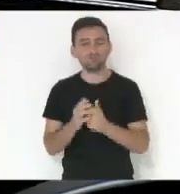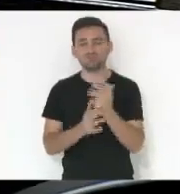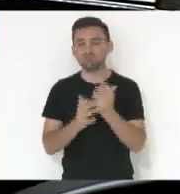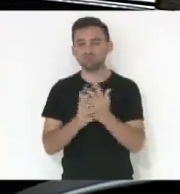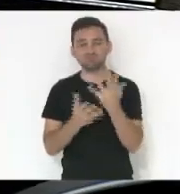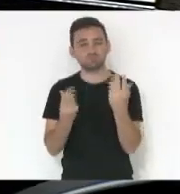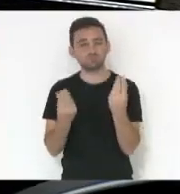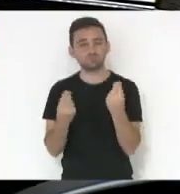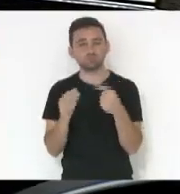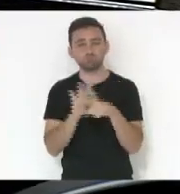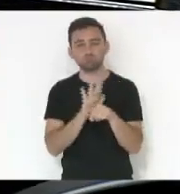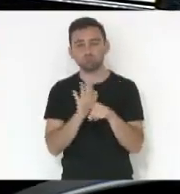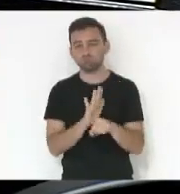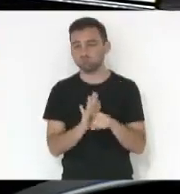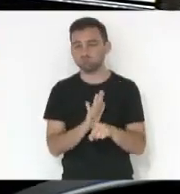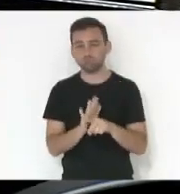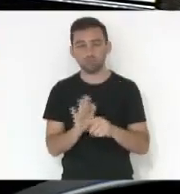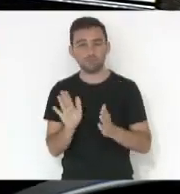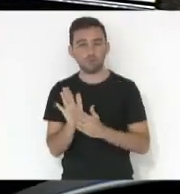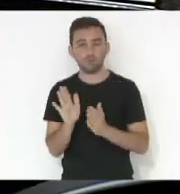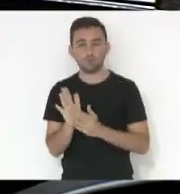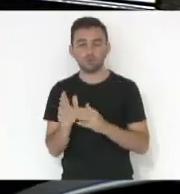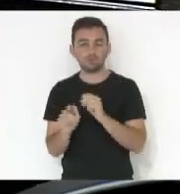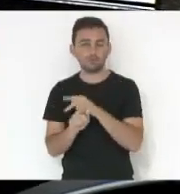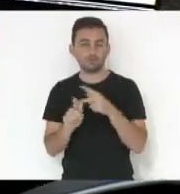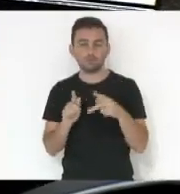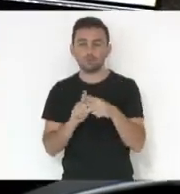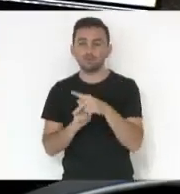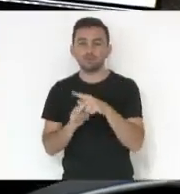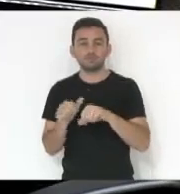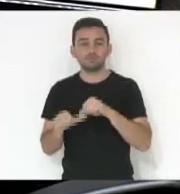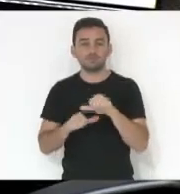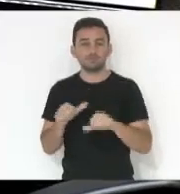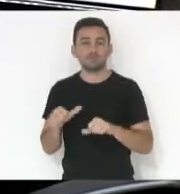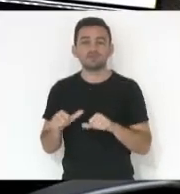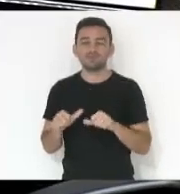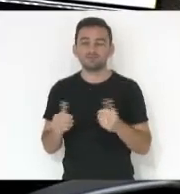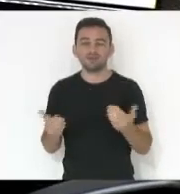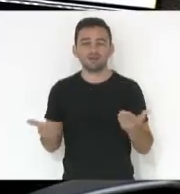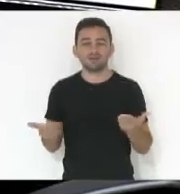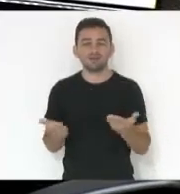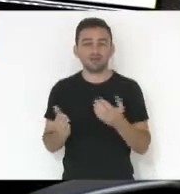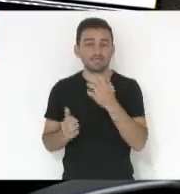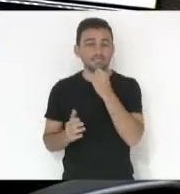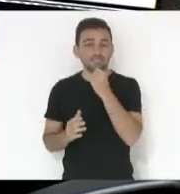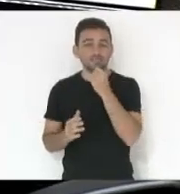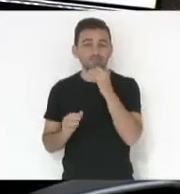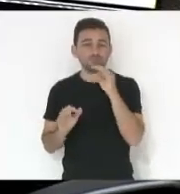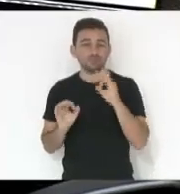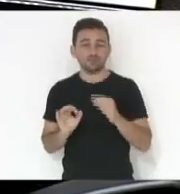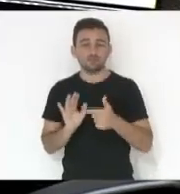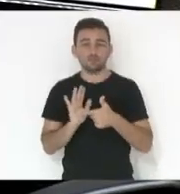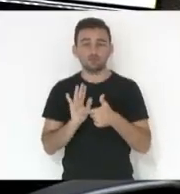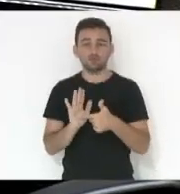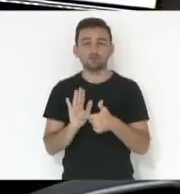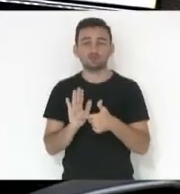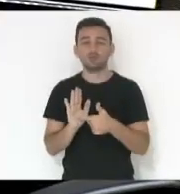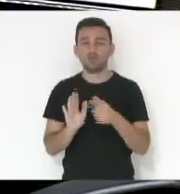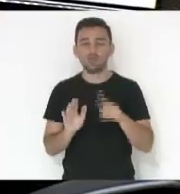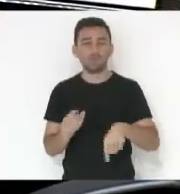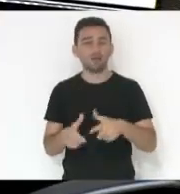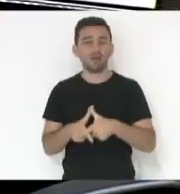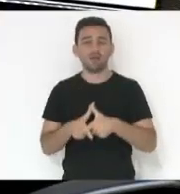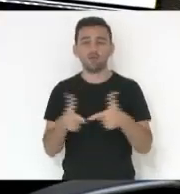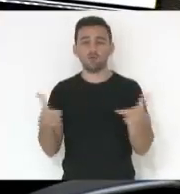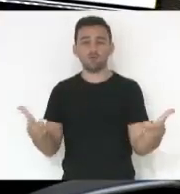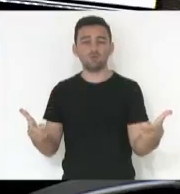questionamentos nessa proposta da reforma da Previdência, mas este exemplo talvez seja um dos maiores de todos,